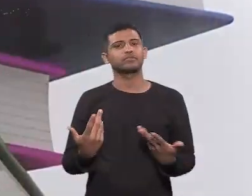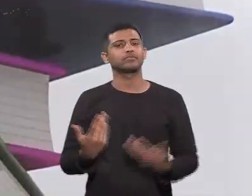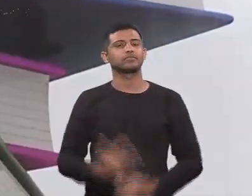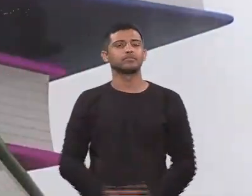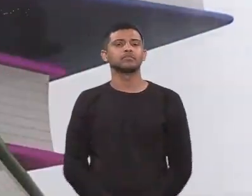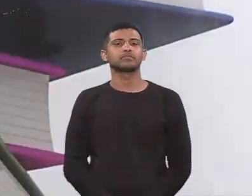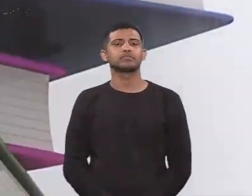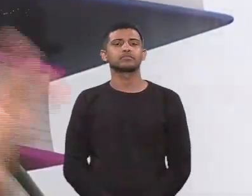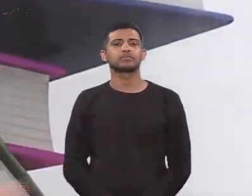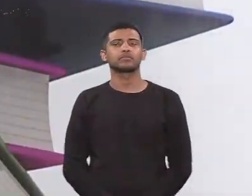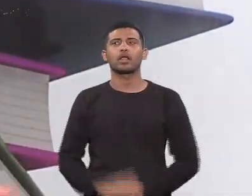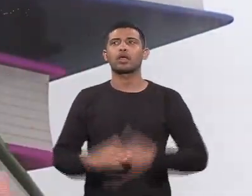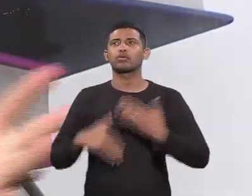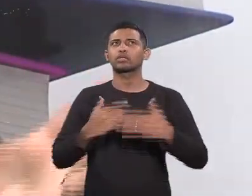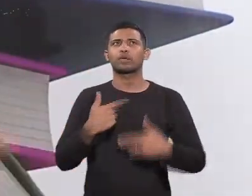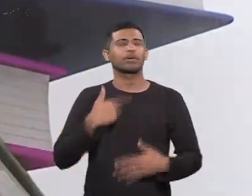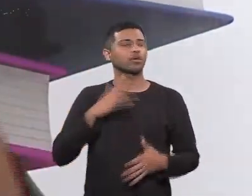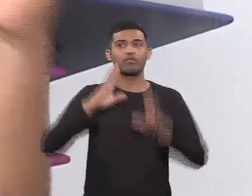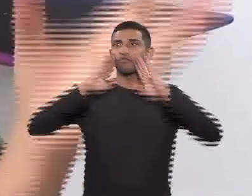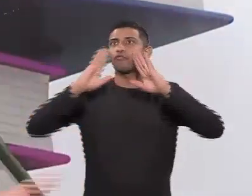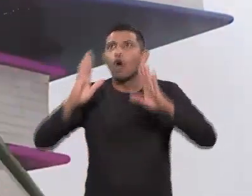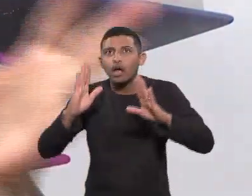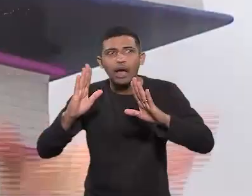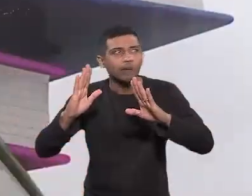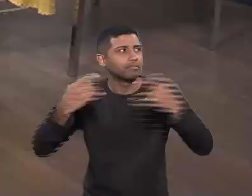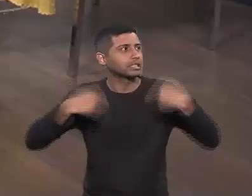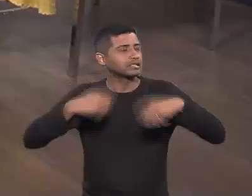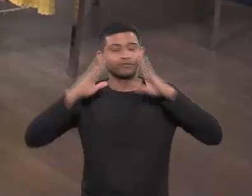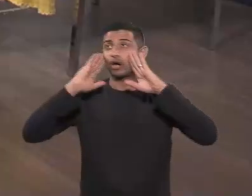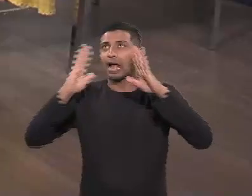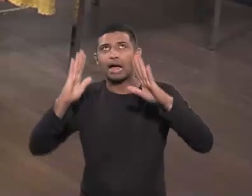aí, daqui a pouco, meu Deus, a aula, né?